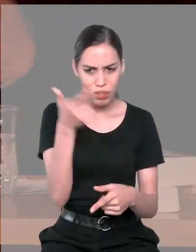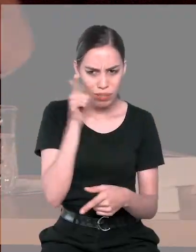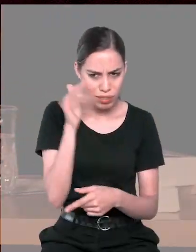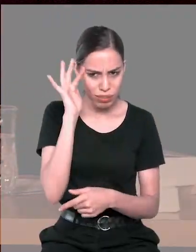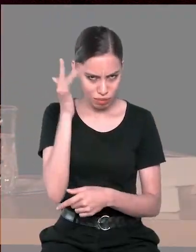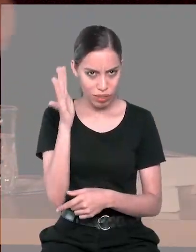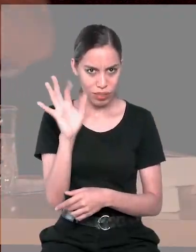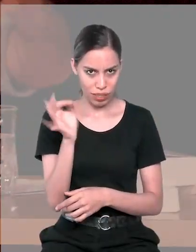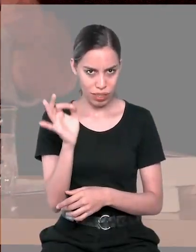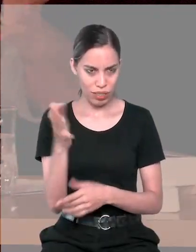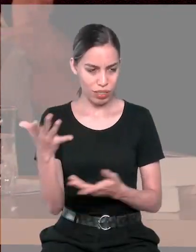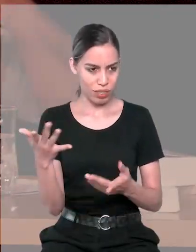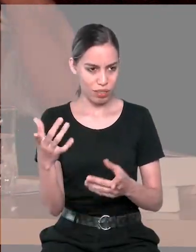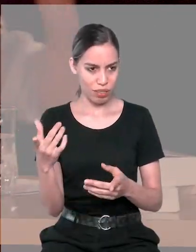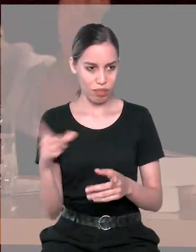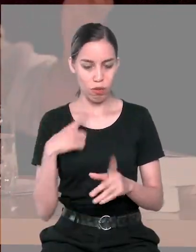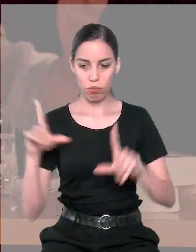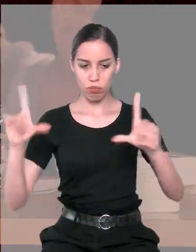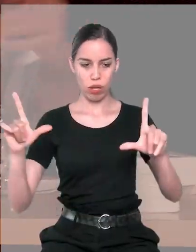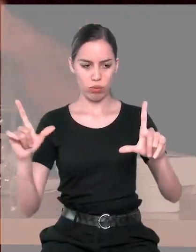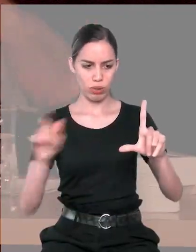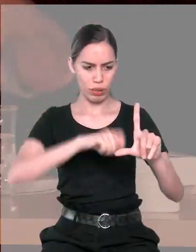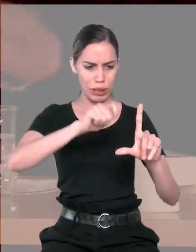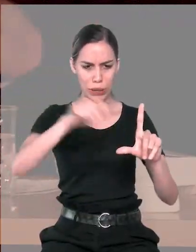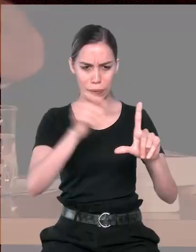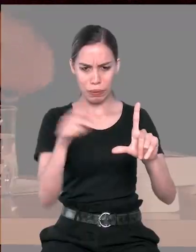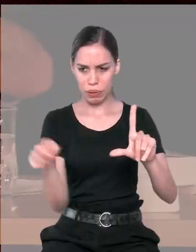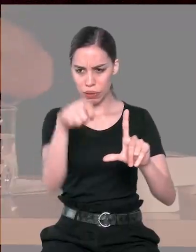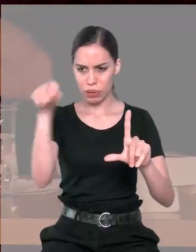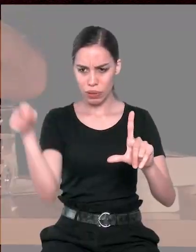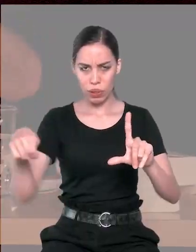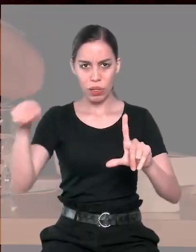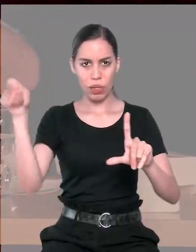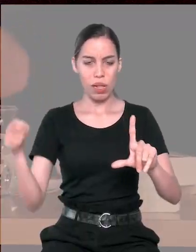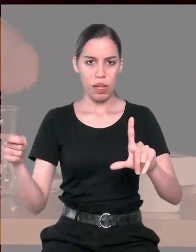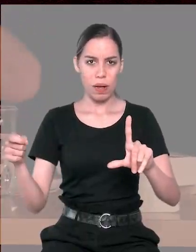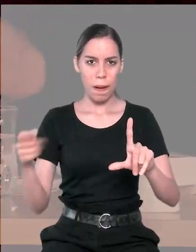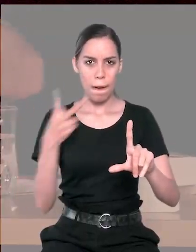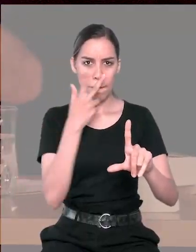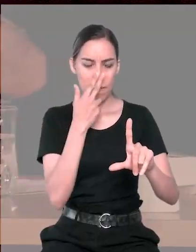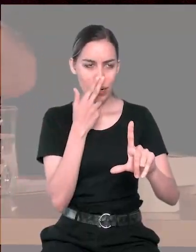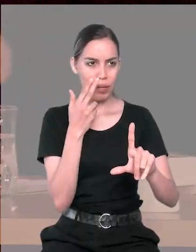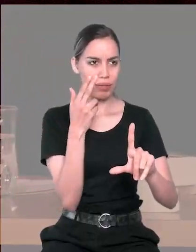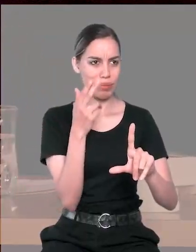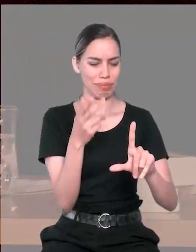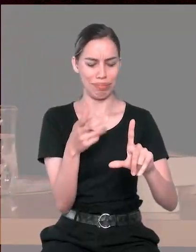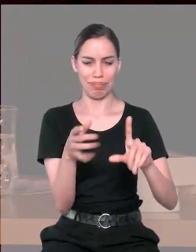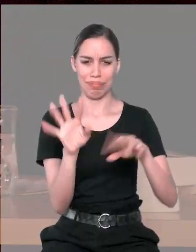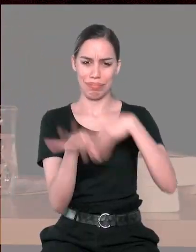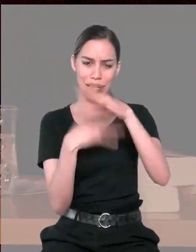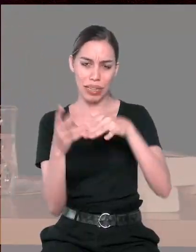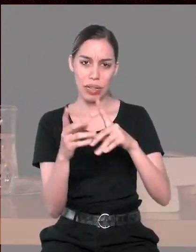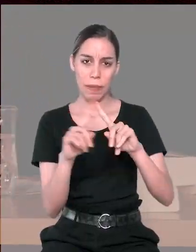fosse um quadro inteiro riscado. Você fala, o que é isso? Parece uma coisa absolutamente informe, e na verdade era uma infinidade de possibilidades de forma que ele vai